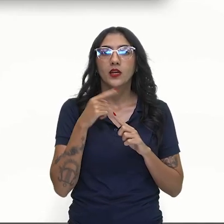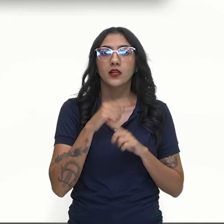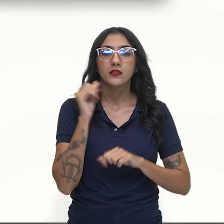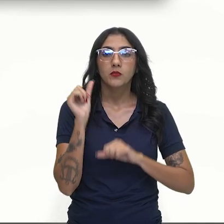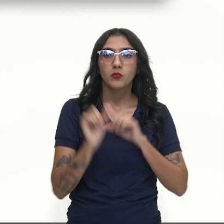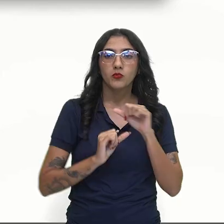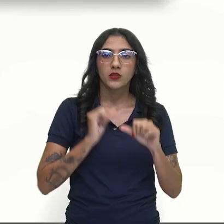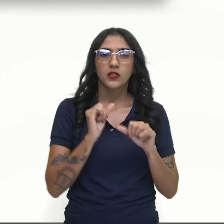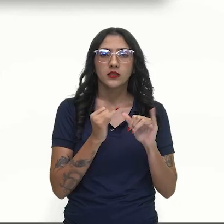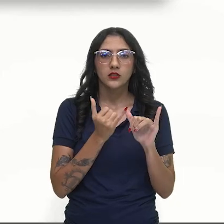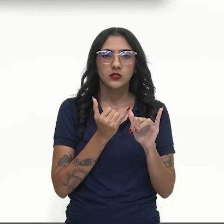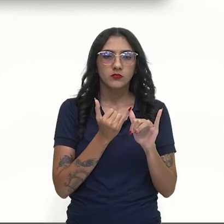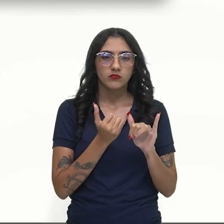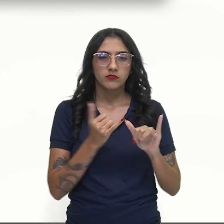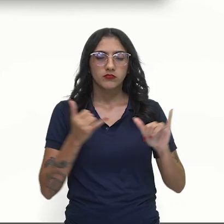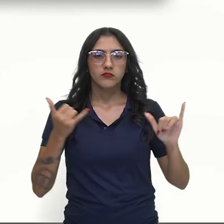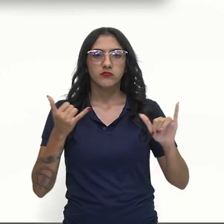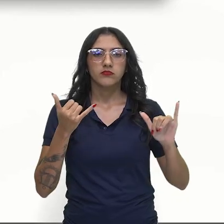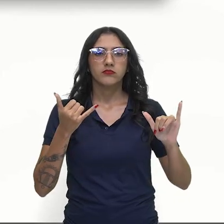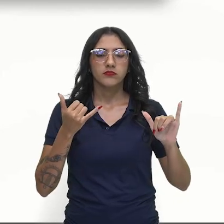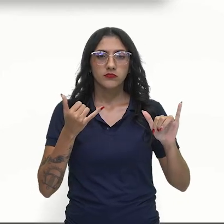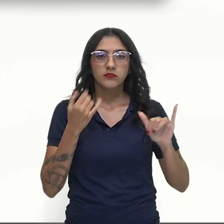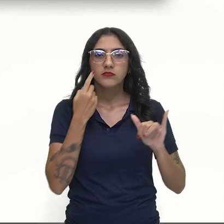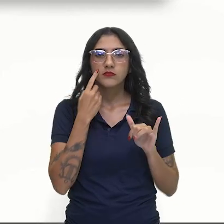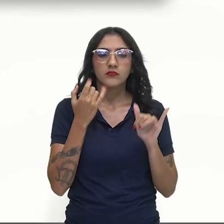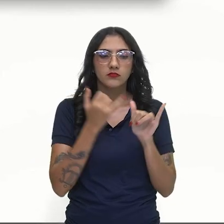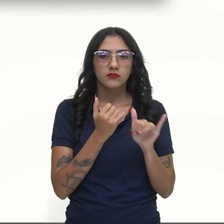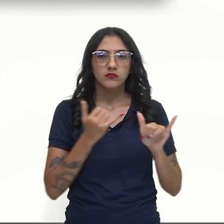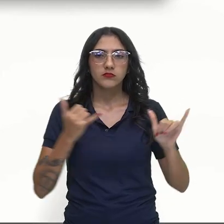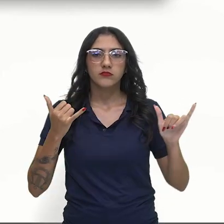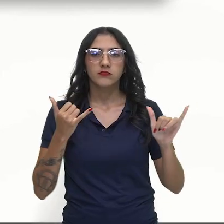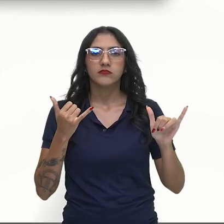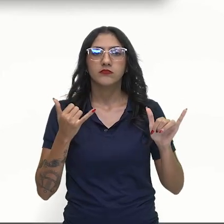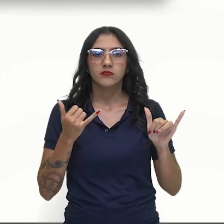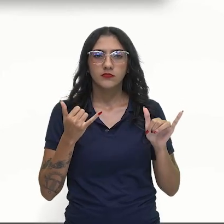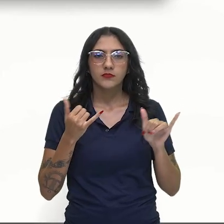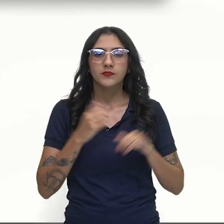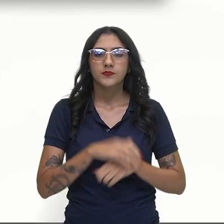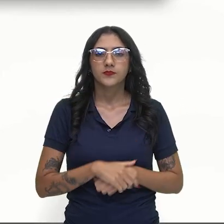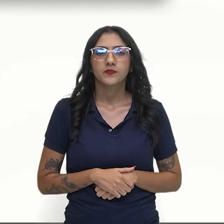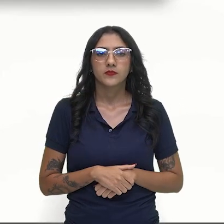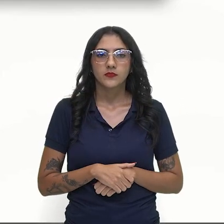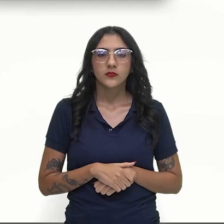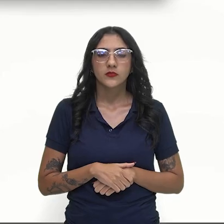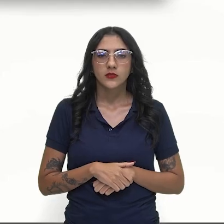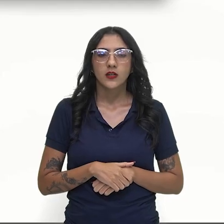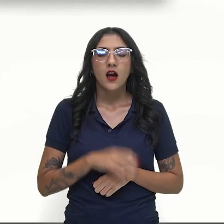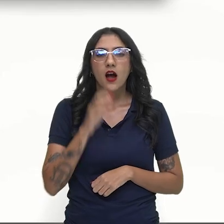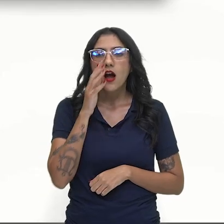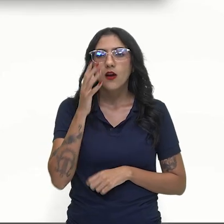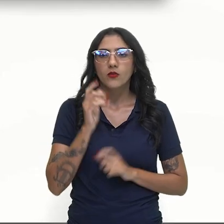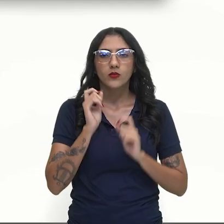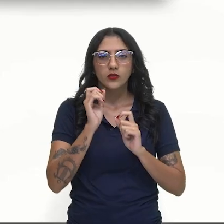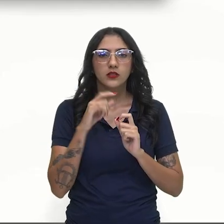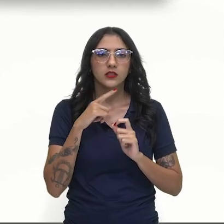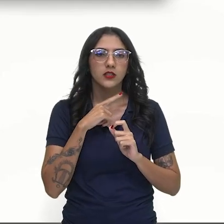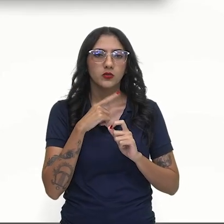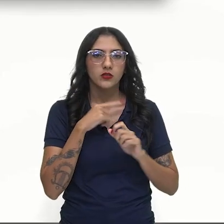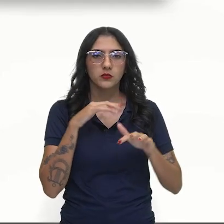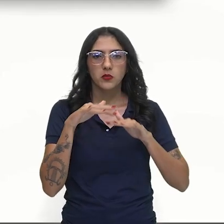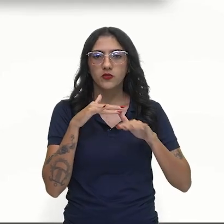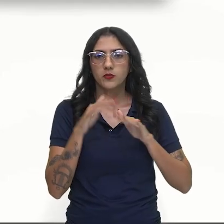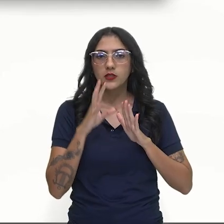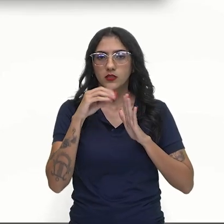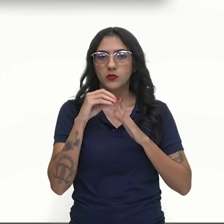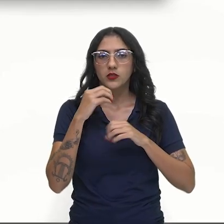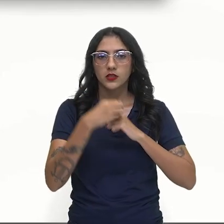de corrente elétrica resistem à mesma, causando estas colisões e agitações